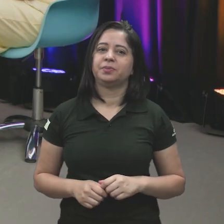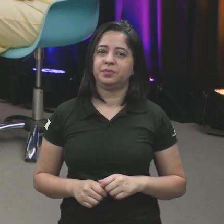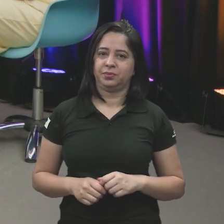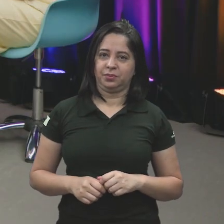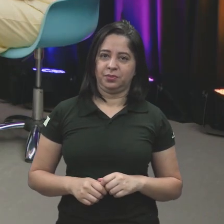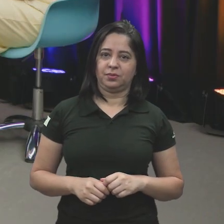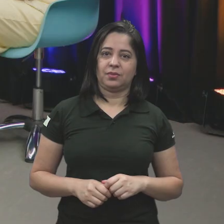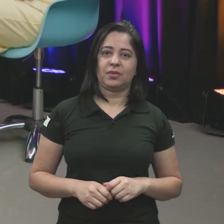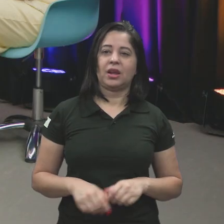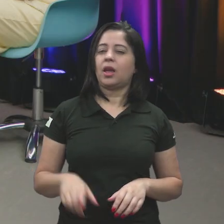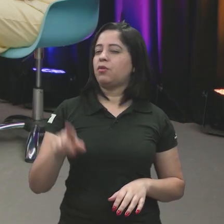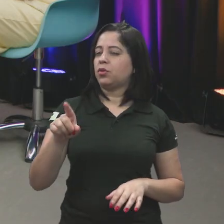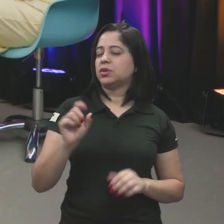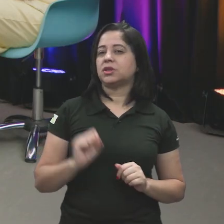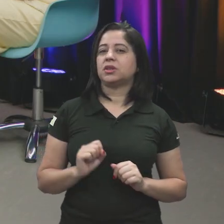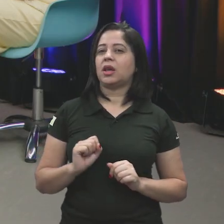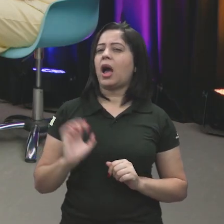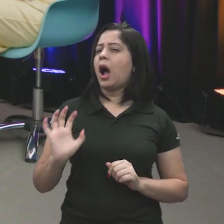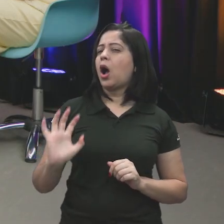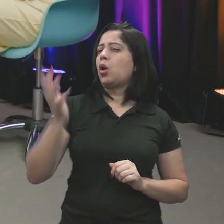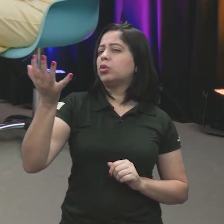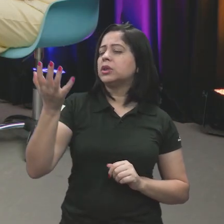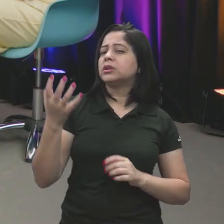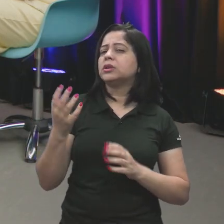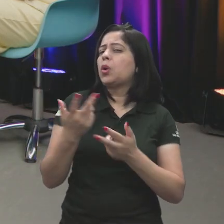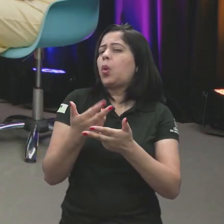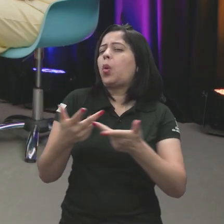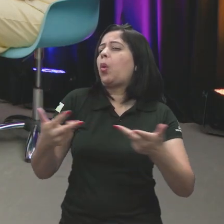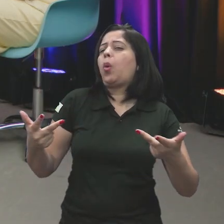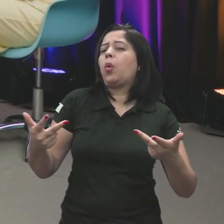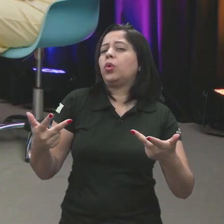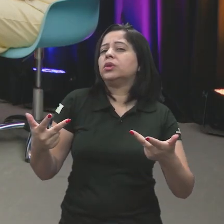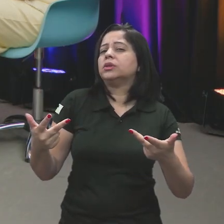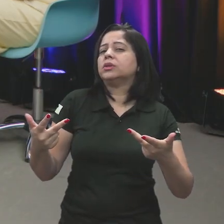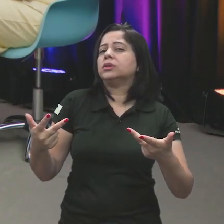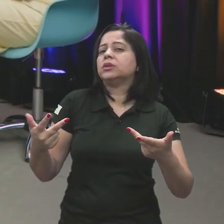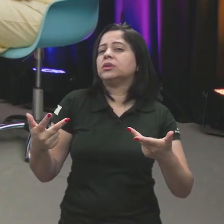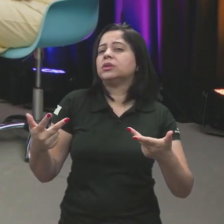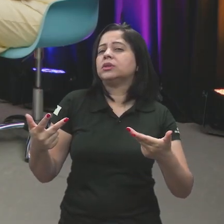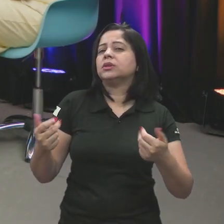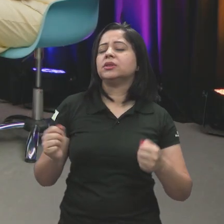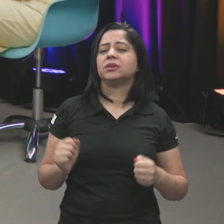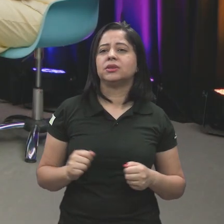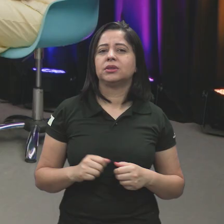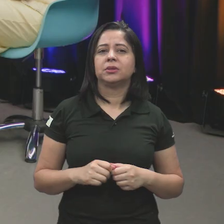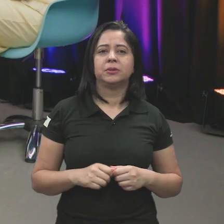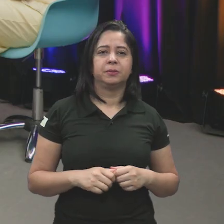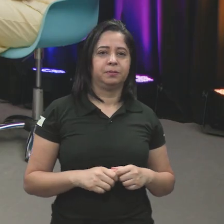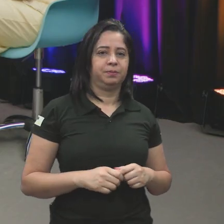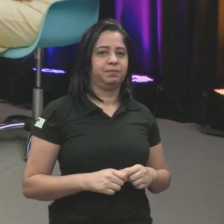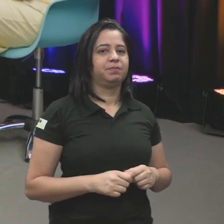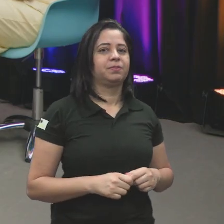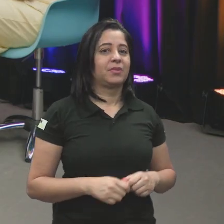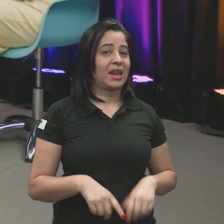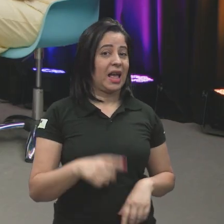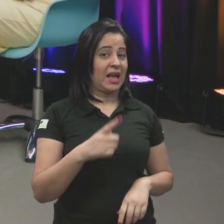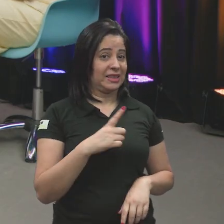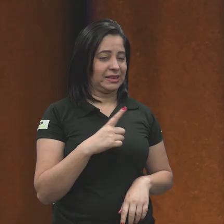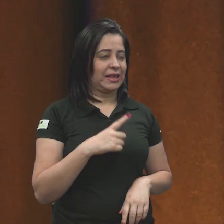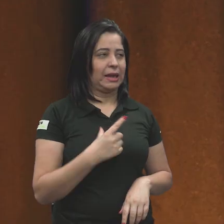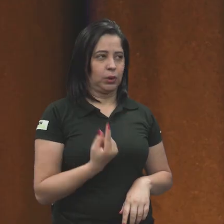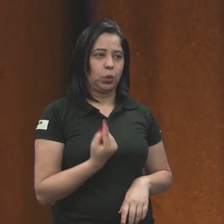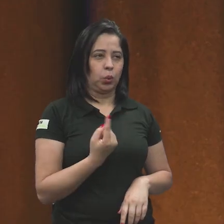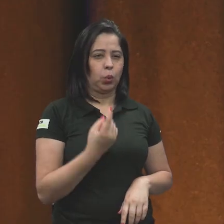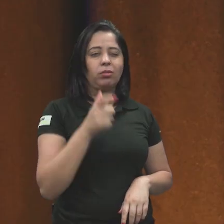aí, o que mais aconteceu até você sentir que você precisava vir para esse lugar da vereança? Olha, tem uma